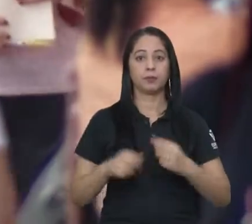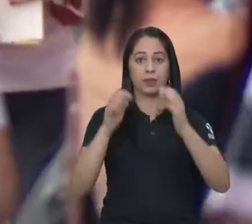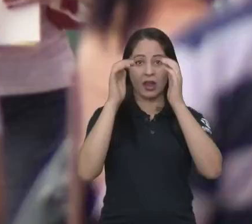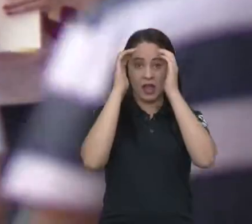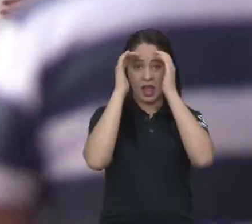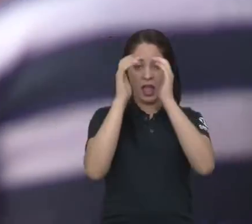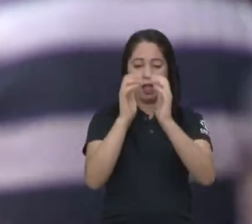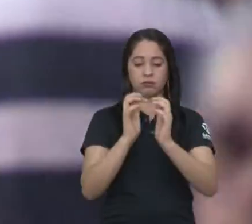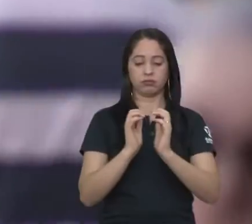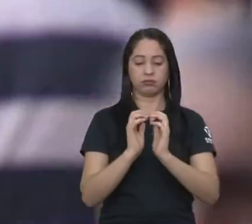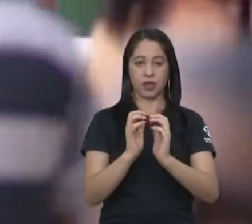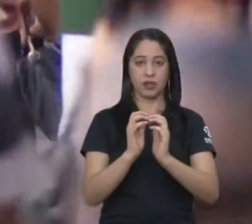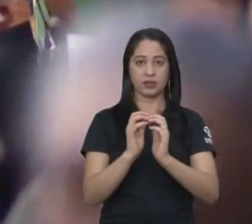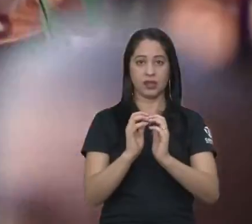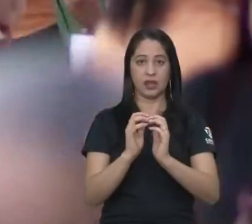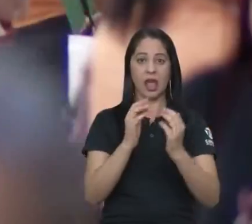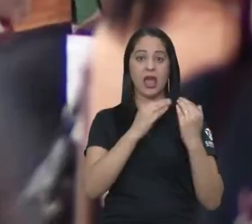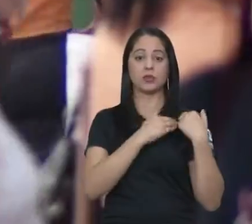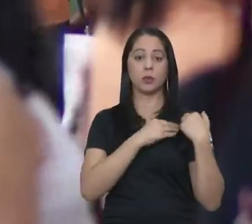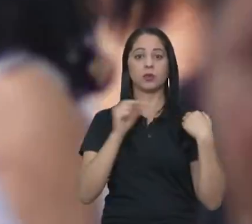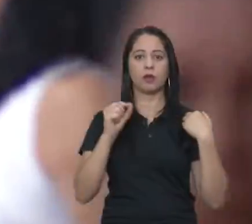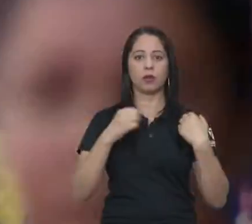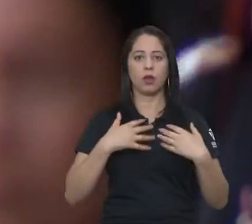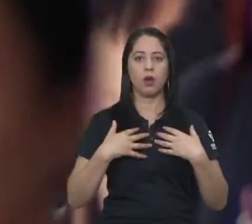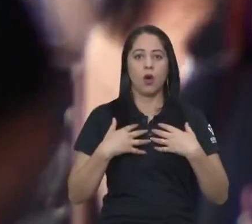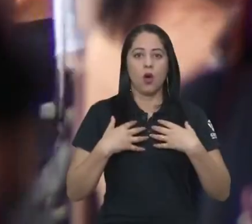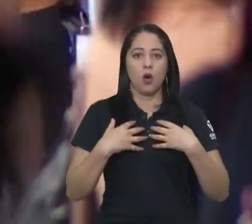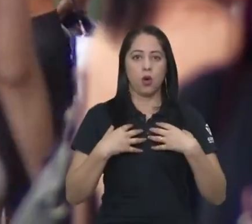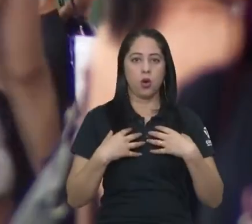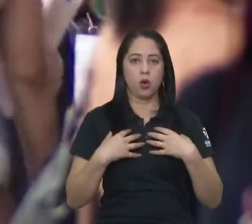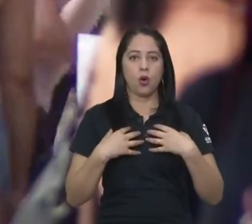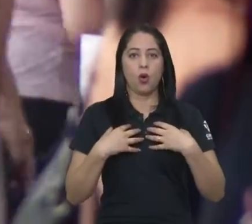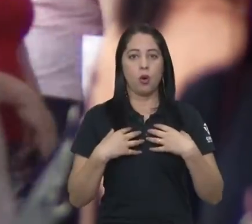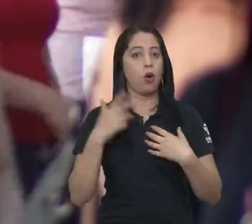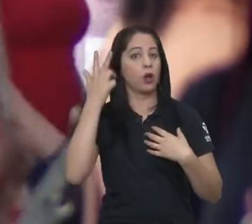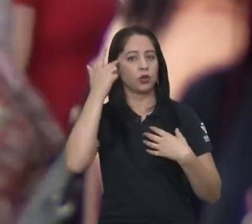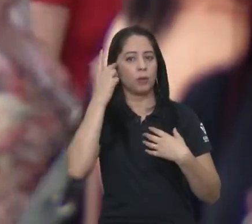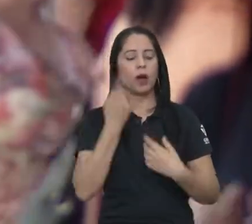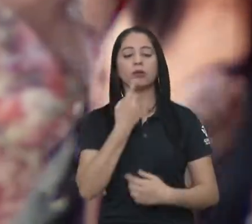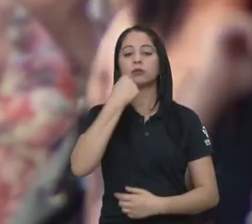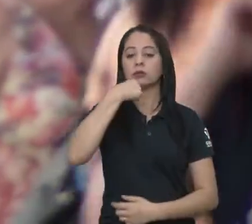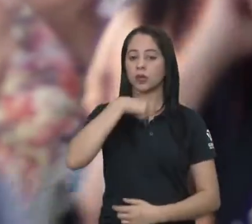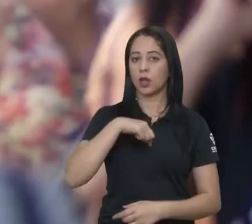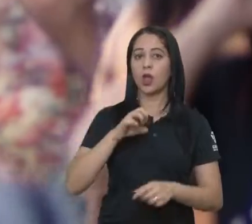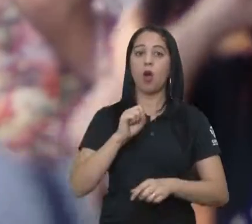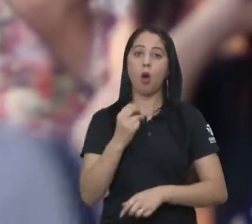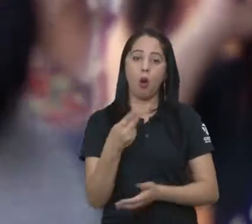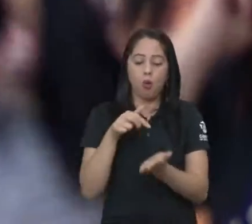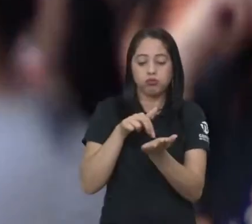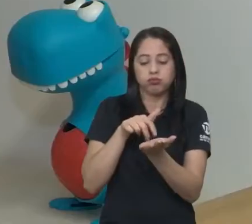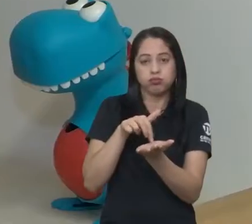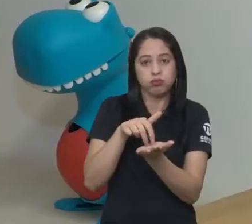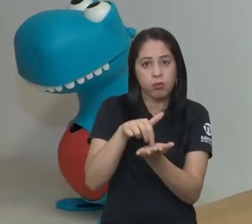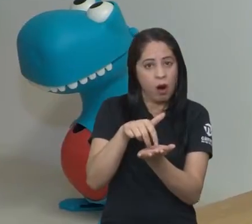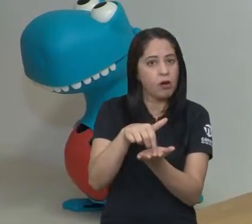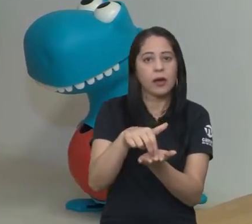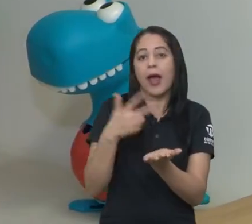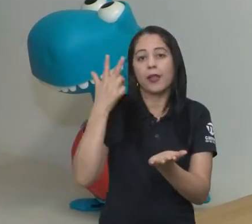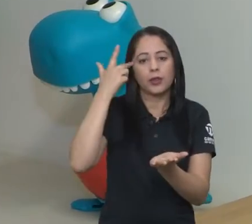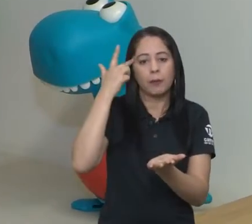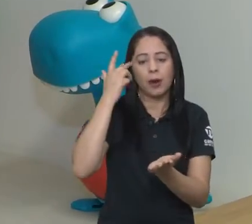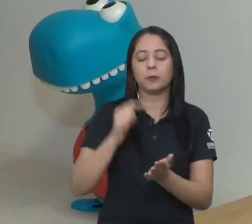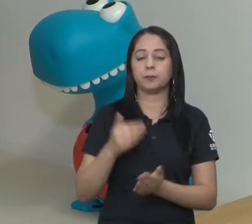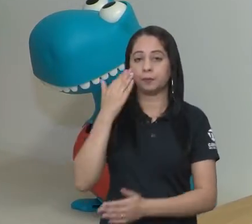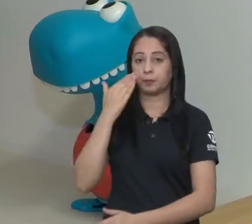pelos gestos voluntários vitais simples do corpo, como respirar, engolir ou se mover.